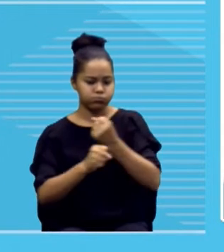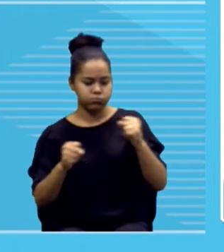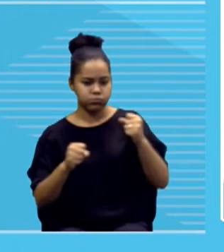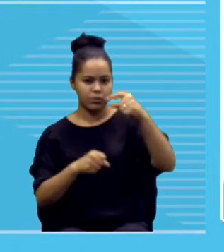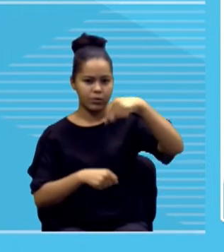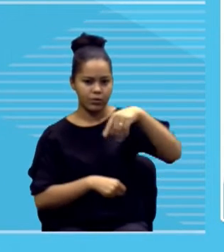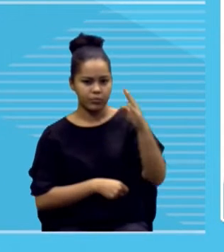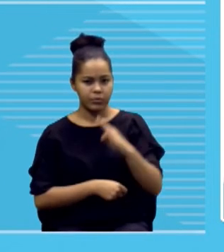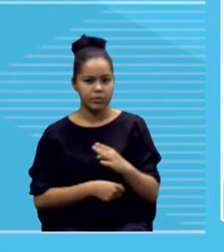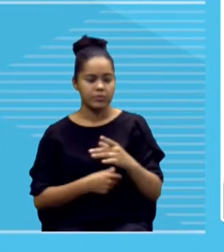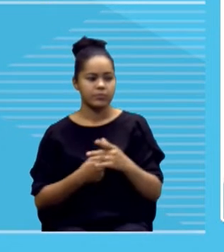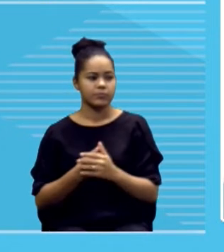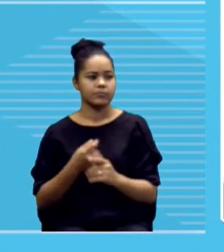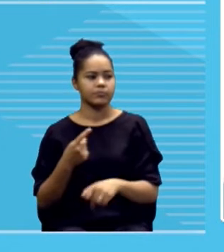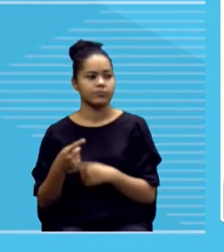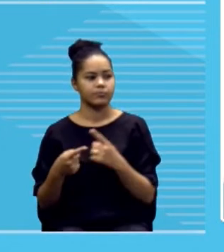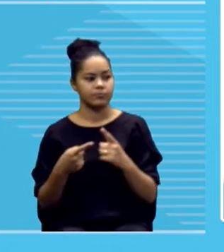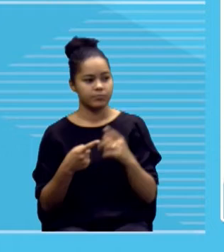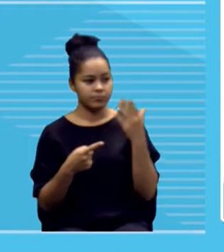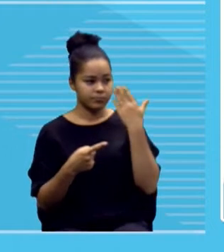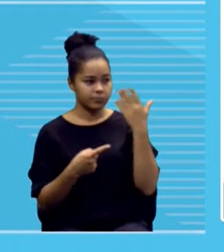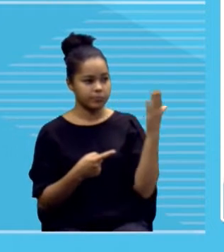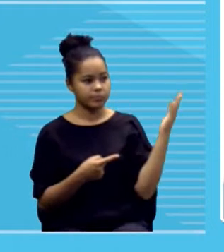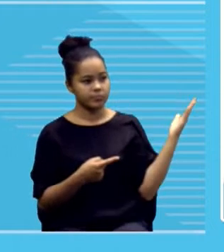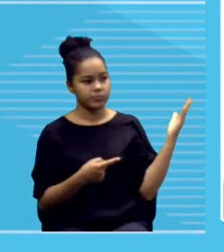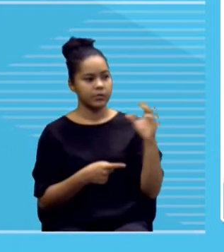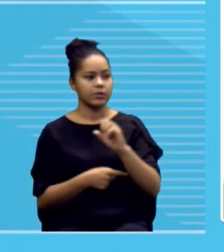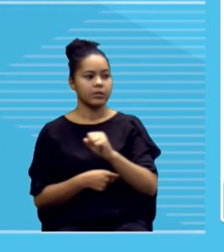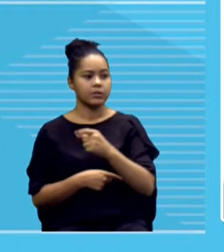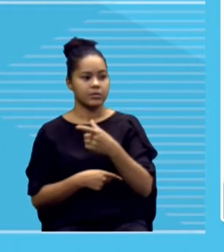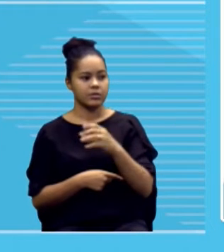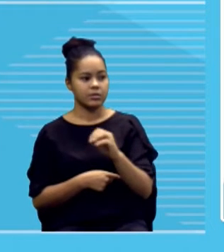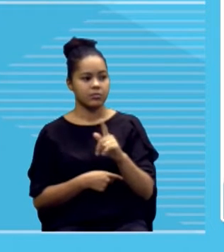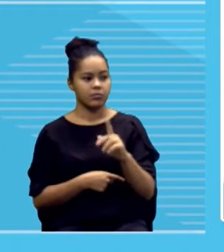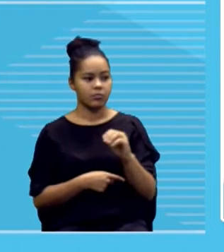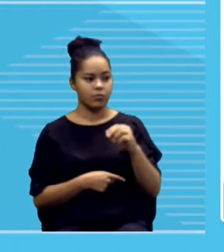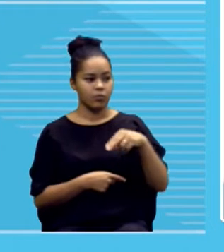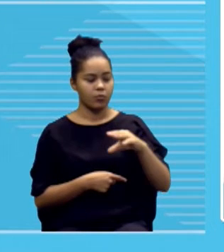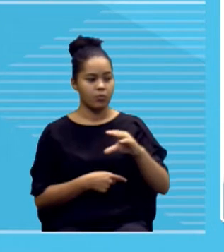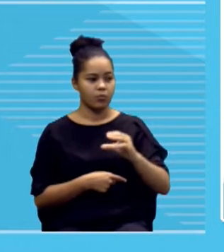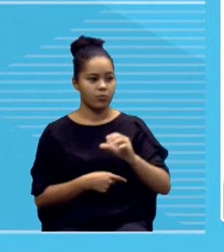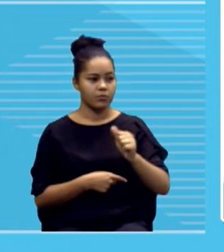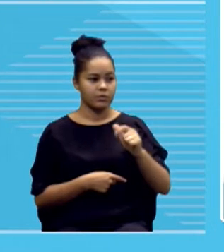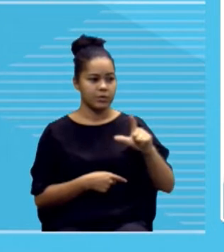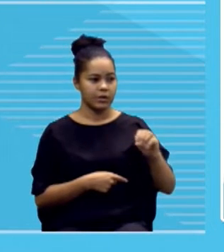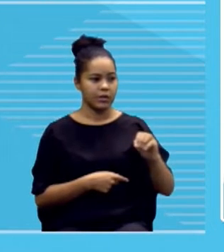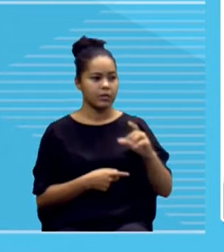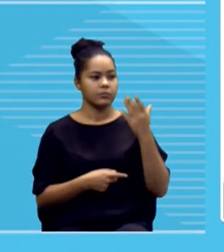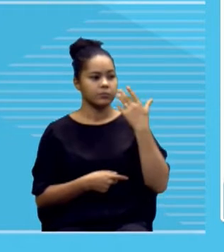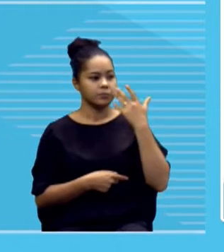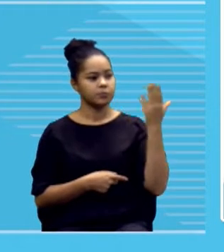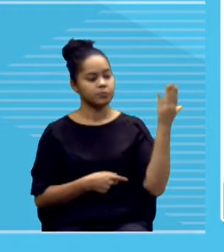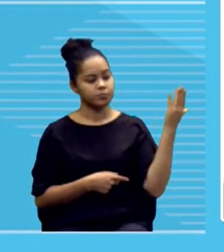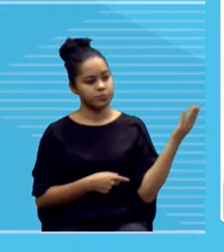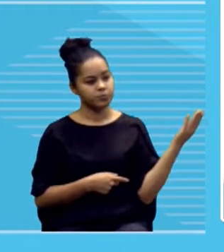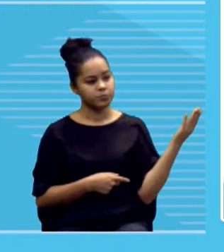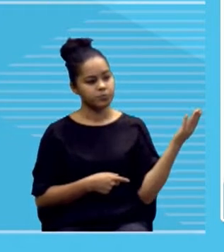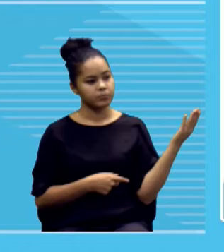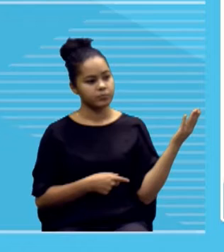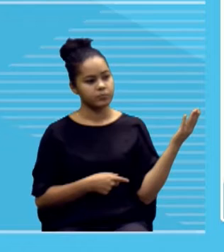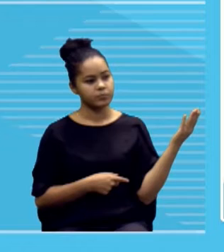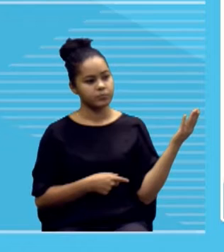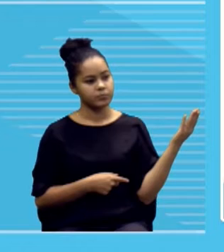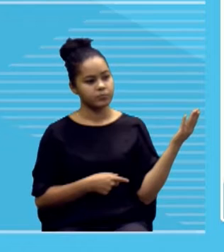produz 475 megawatts, a maior do Brasil. Usina Solar de Pirapora, Nova Olinda,